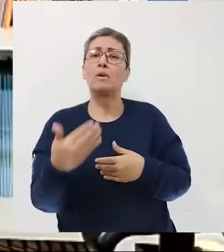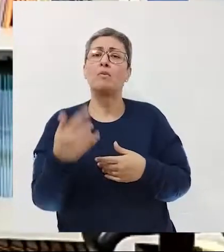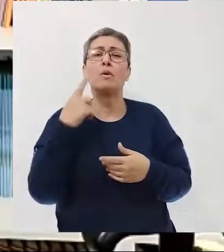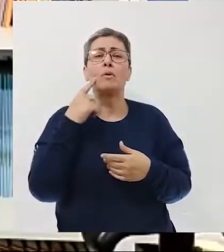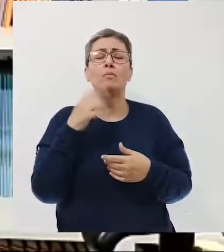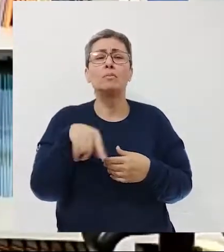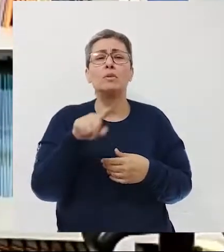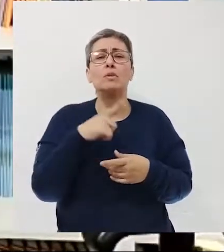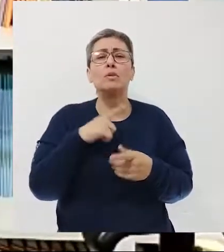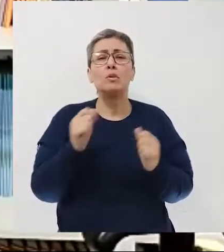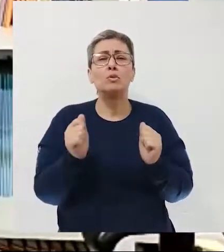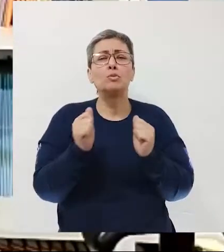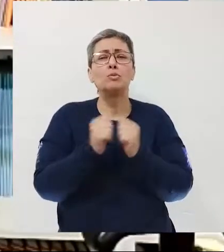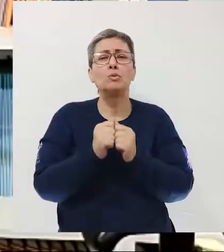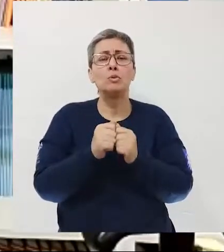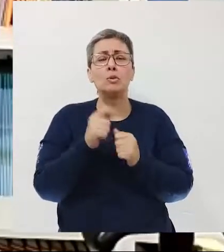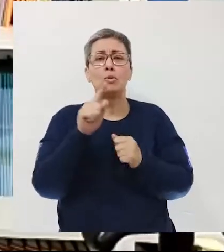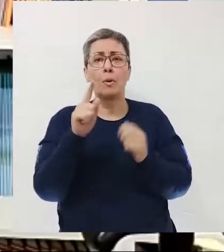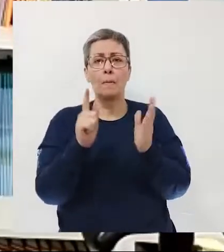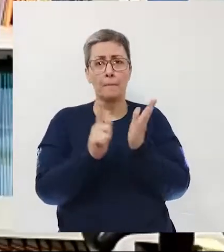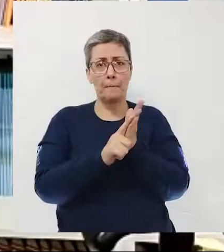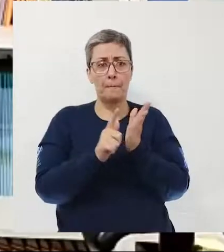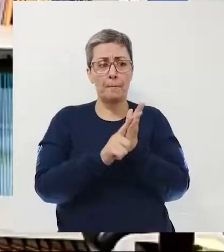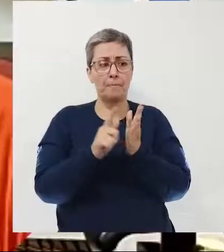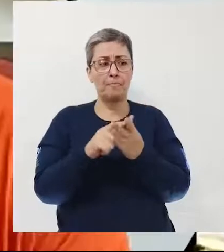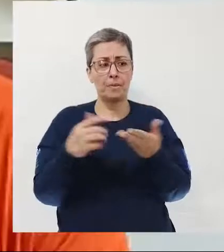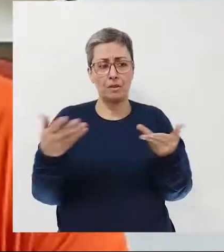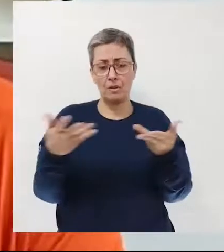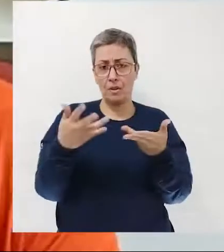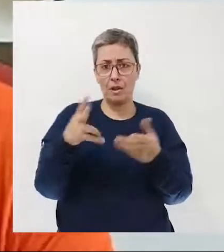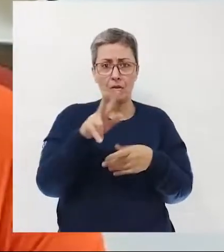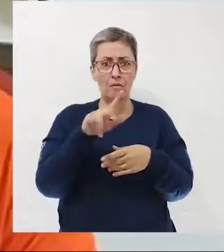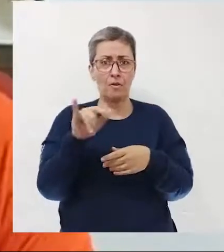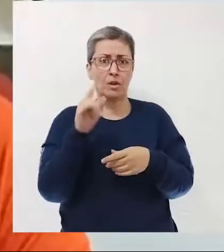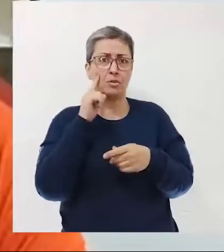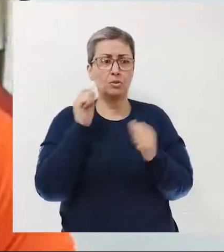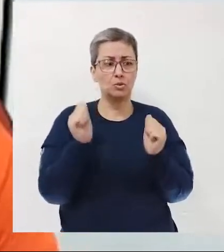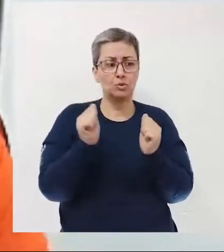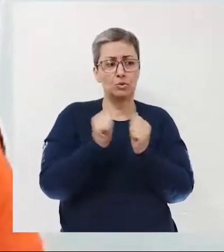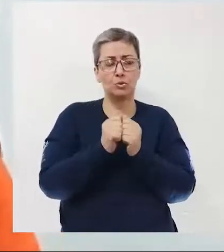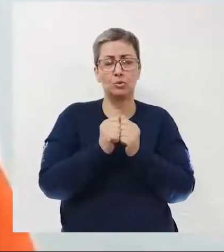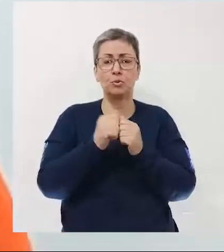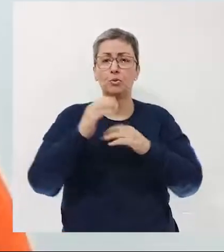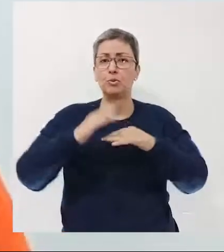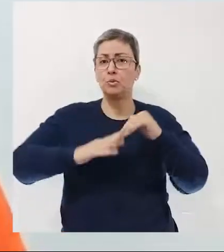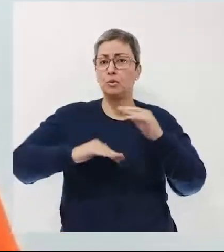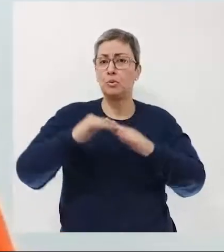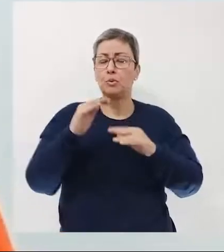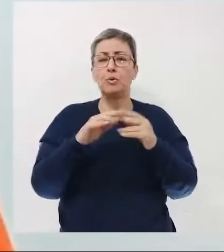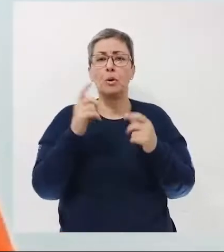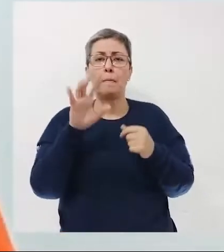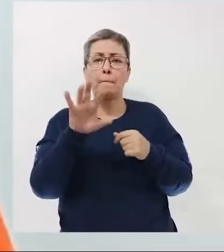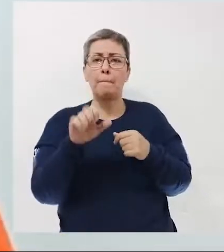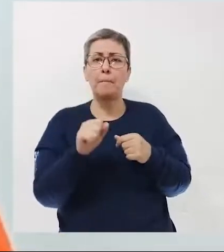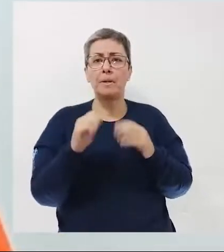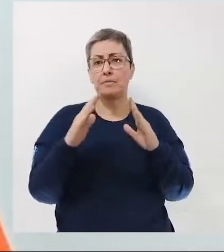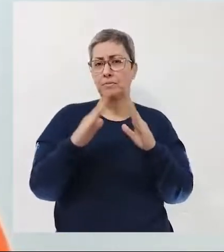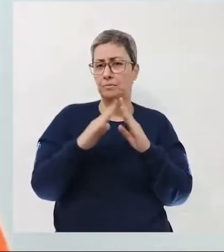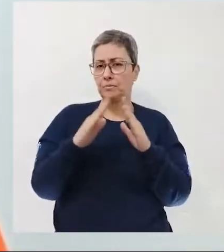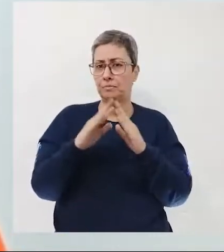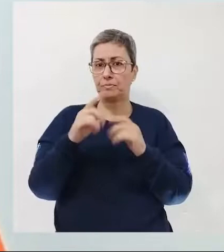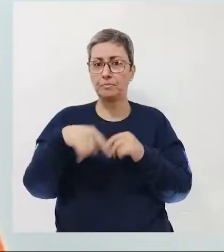Aí, eu quero que vocês venham comigo para o papel. Agora nós vamos fazer juntos. Pegue aí na